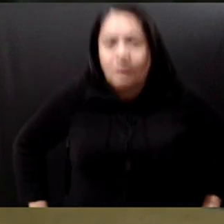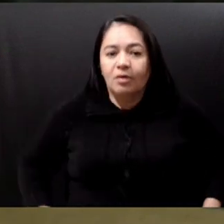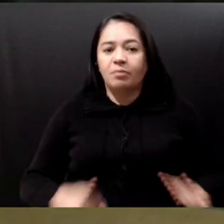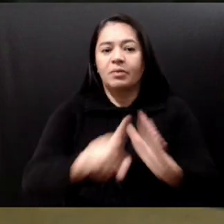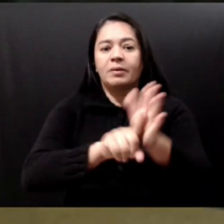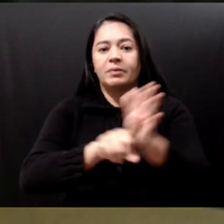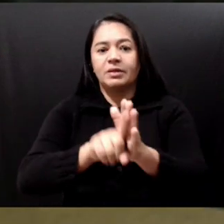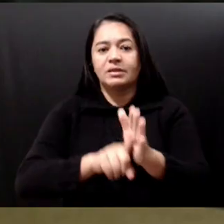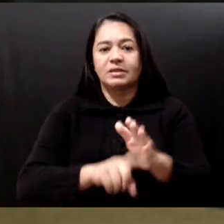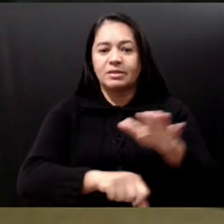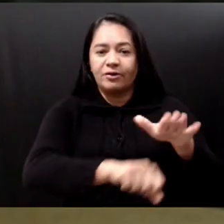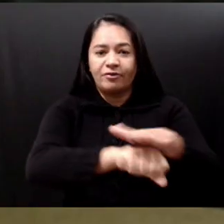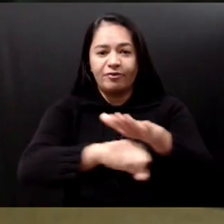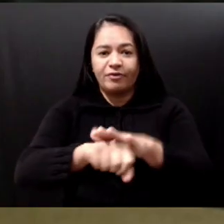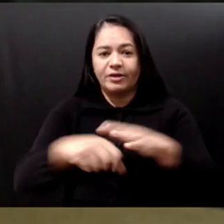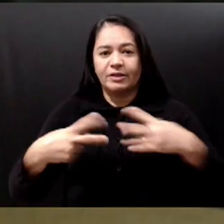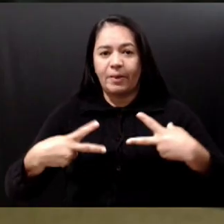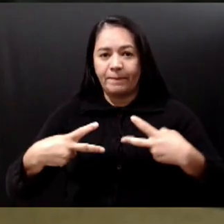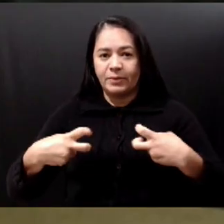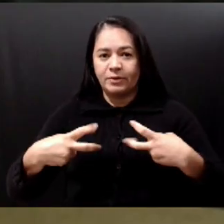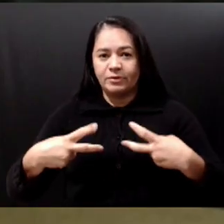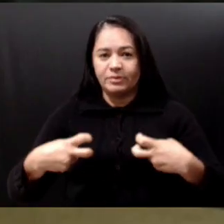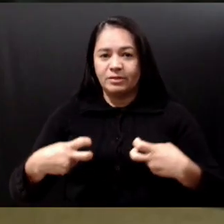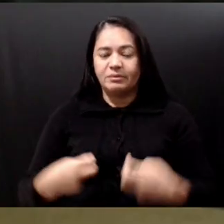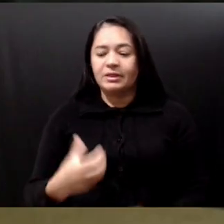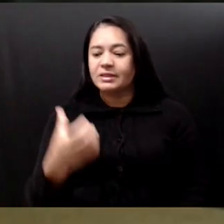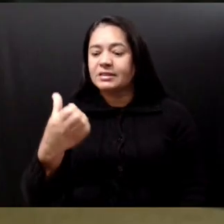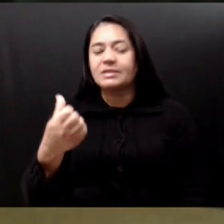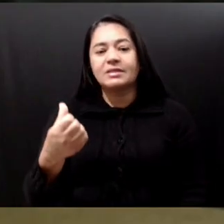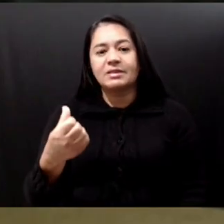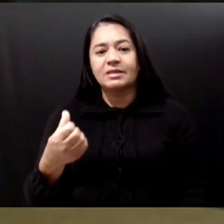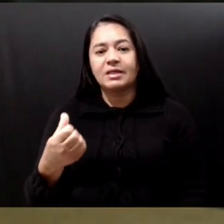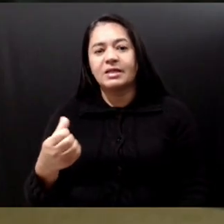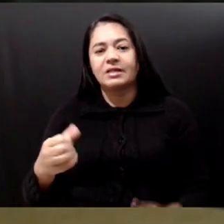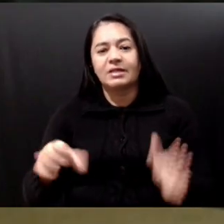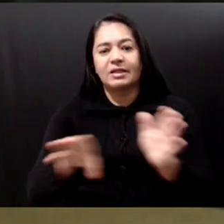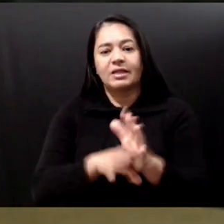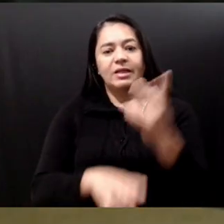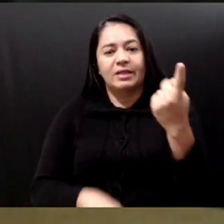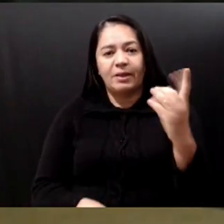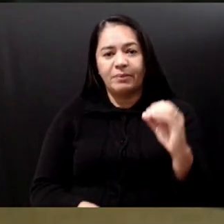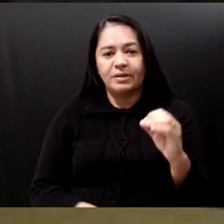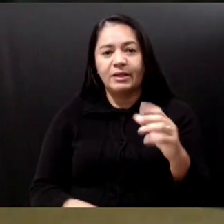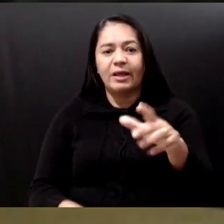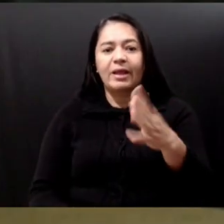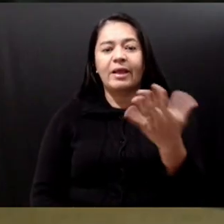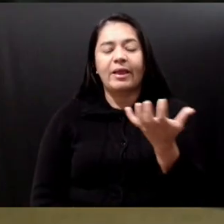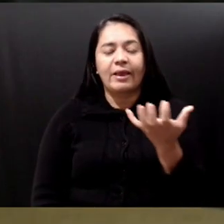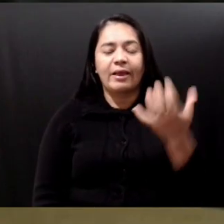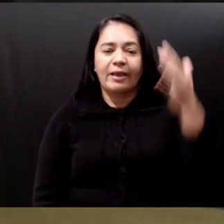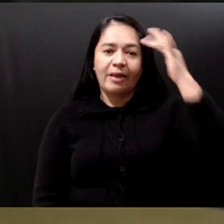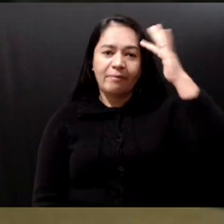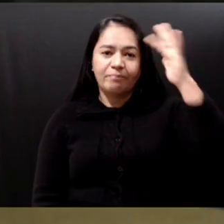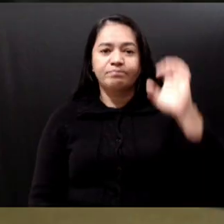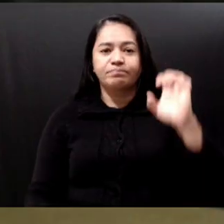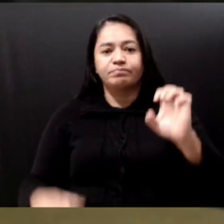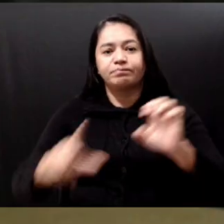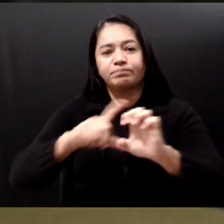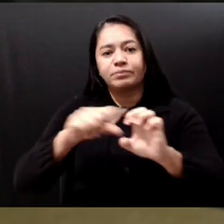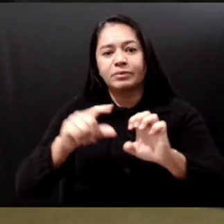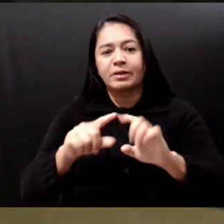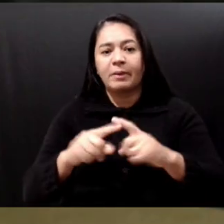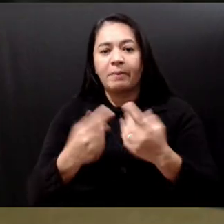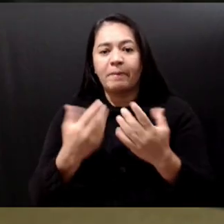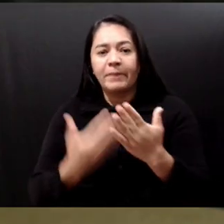ter o próprio negócio. Esse levantamento mostra que abrir uma empresa é o segundo maior desejo da população, perdendo apenas para a vontade